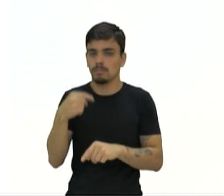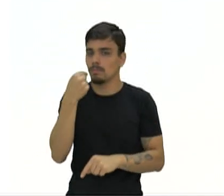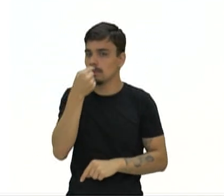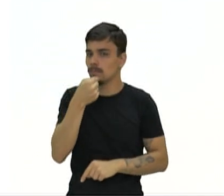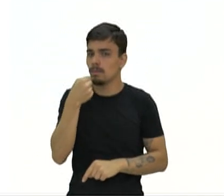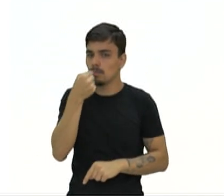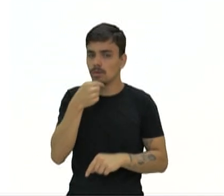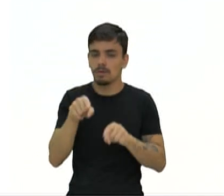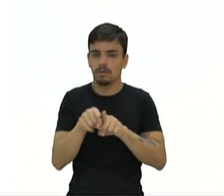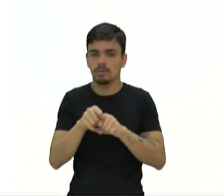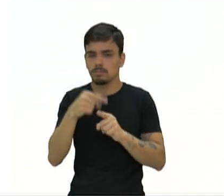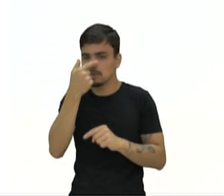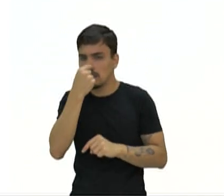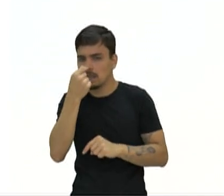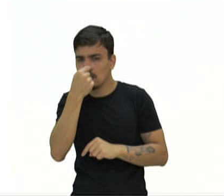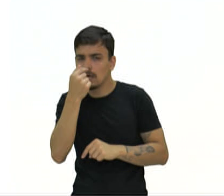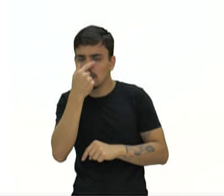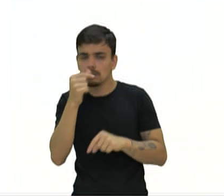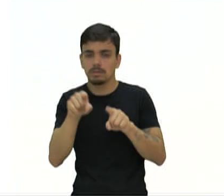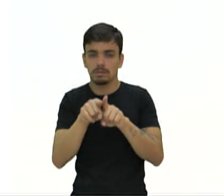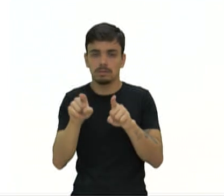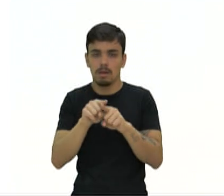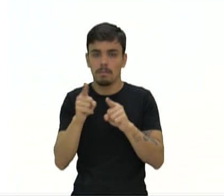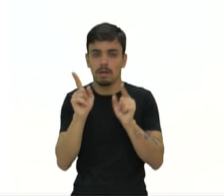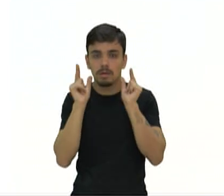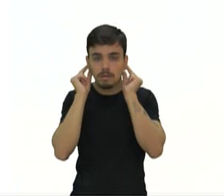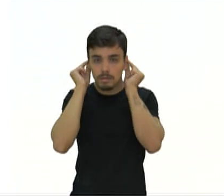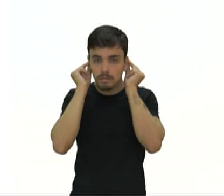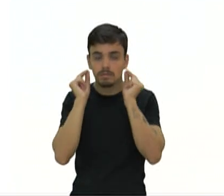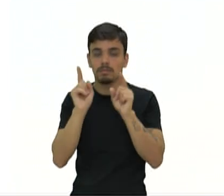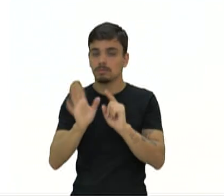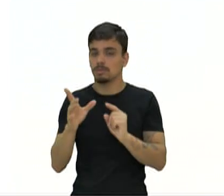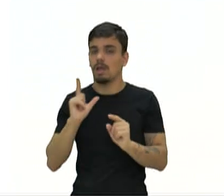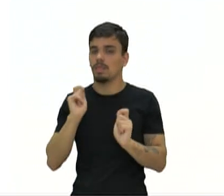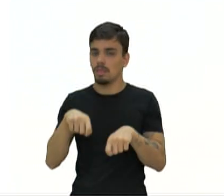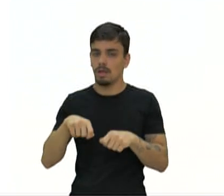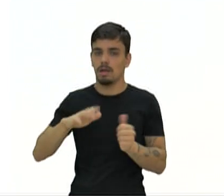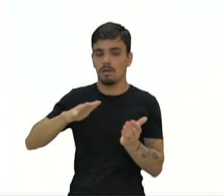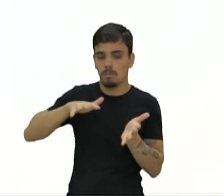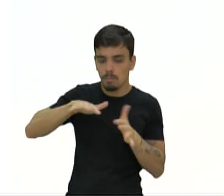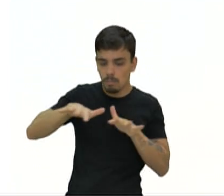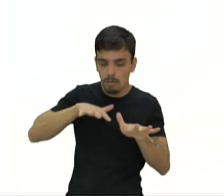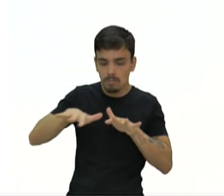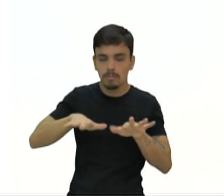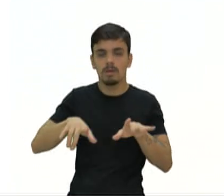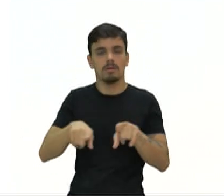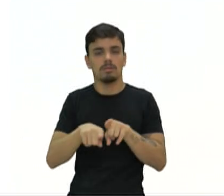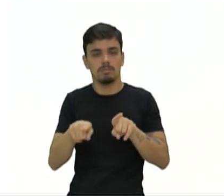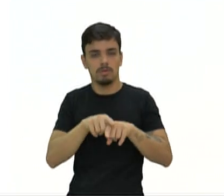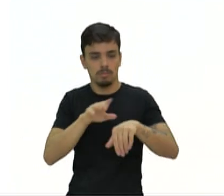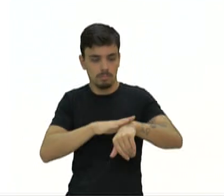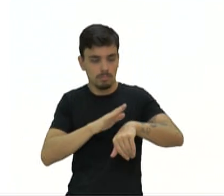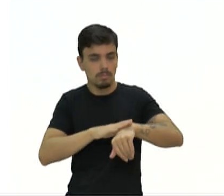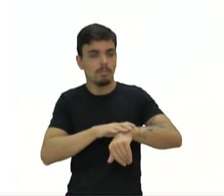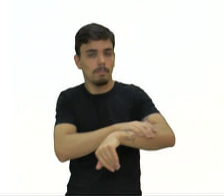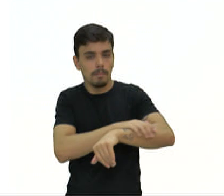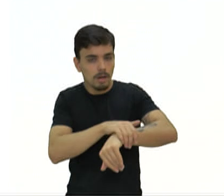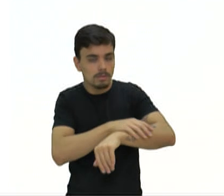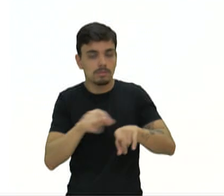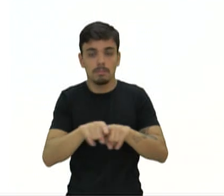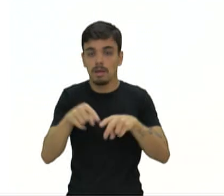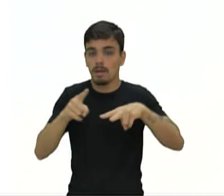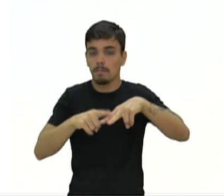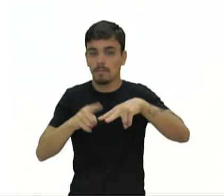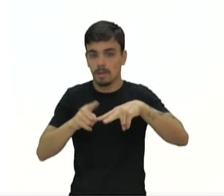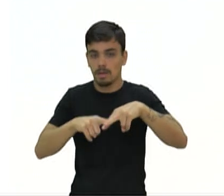as cavidades nasais, a orelha externa, já pode realizar movimentos, porque as perninhas e os bracinhos já estão maiores, desenvolve